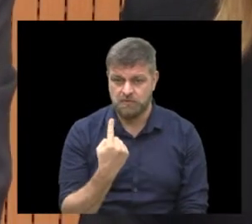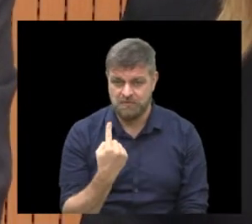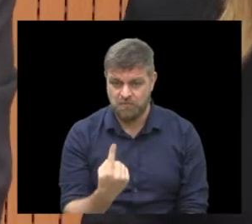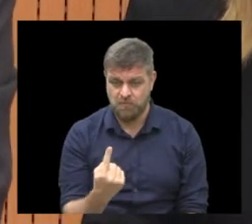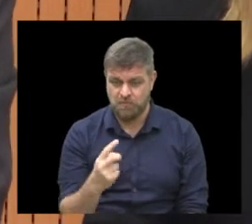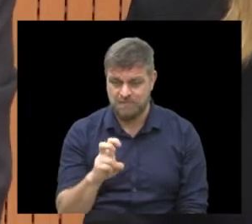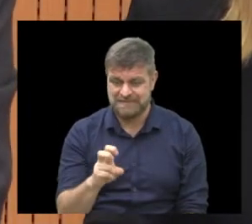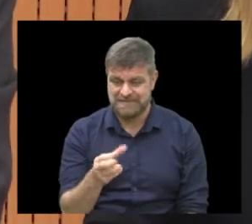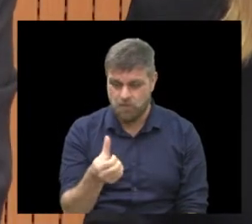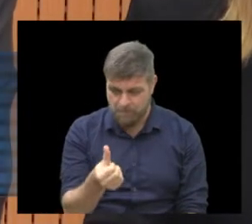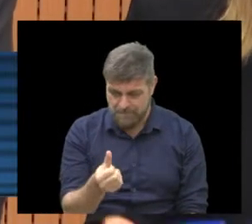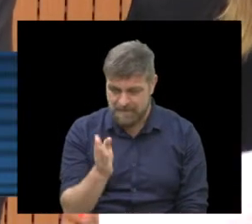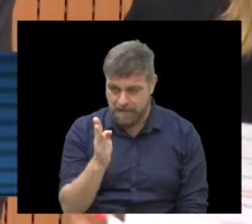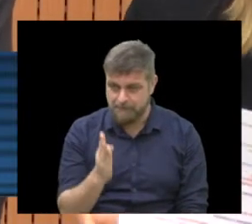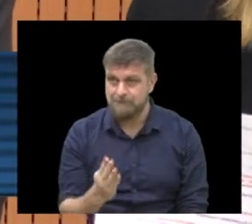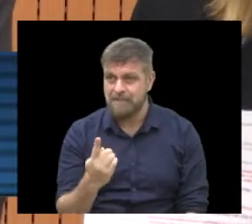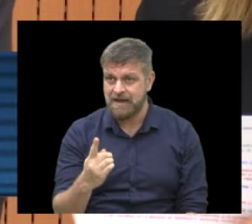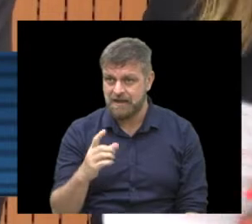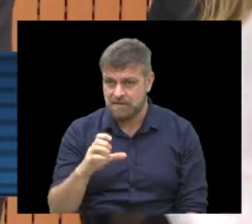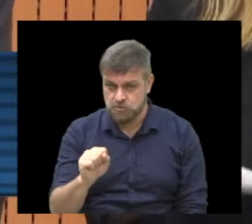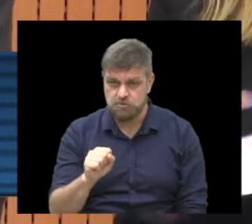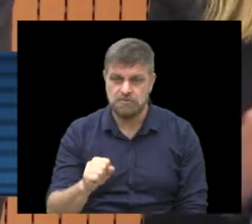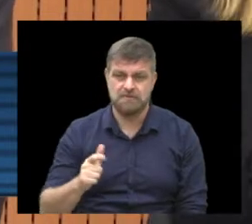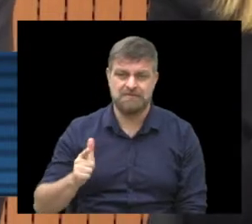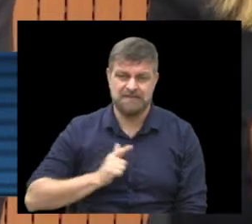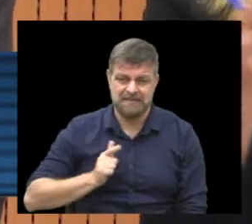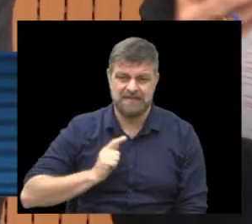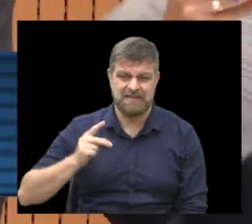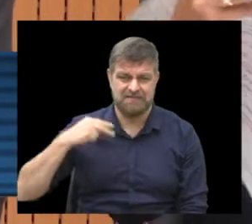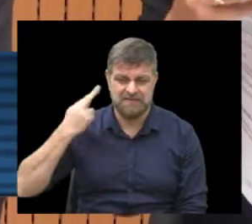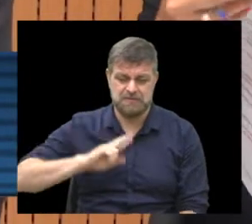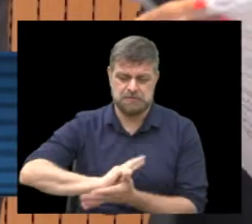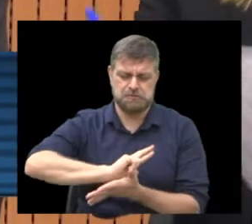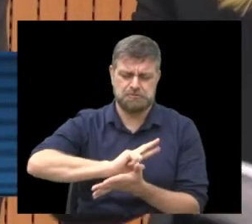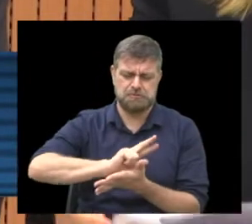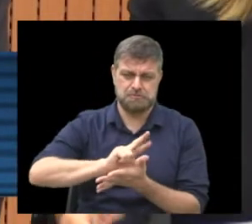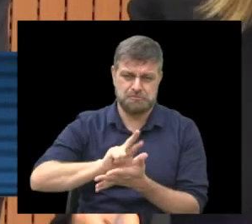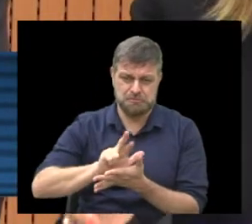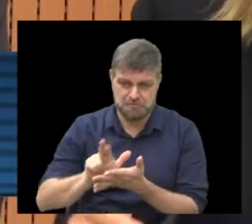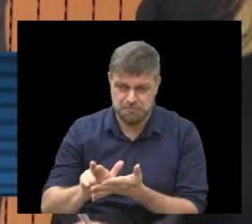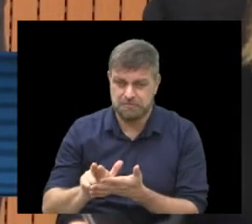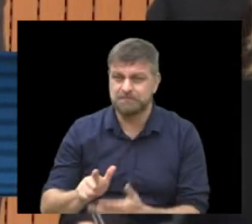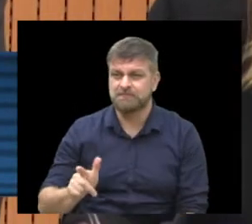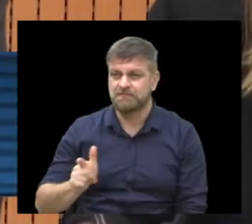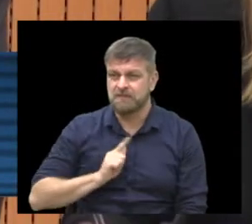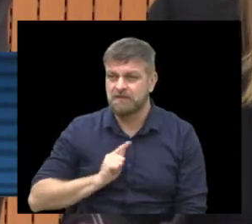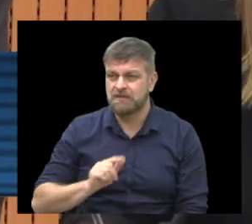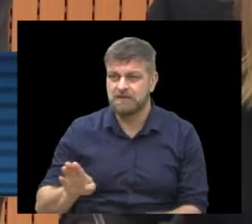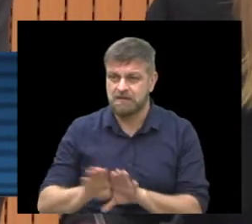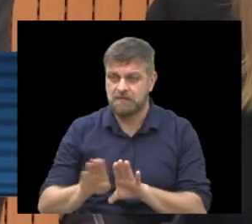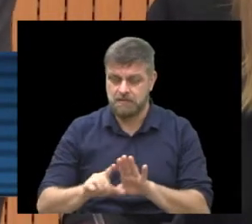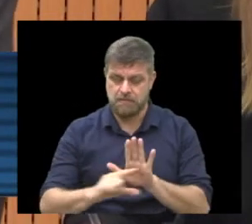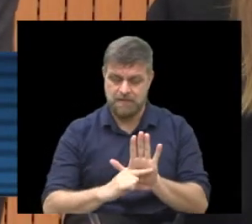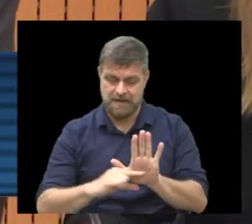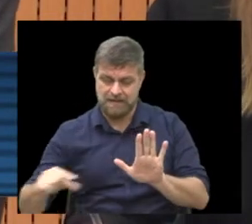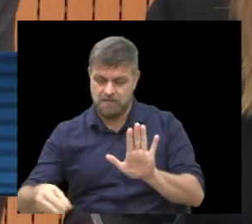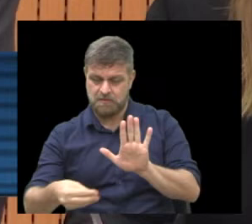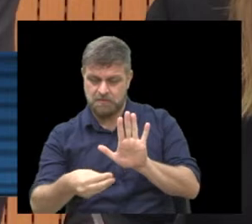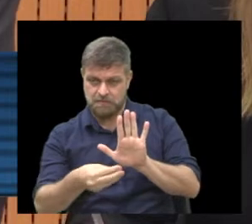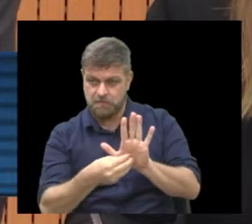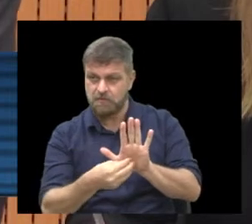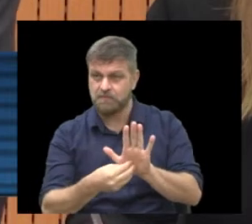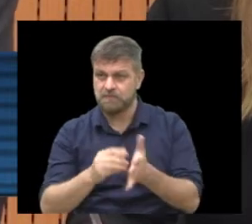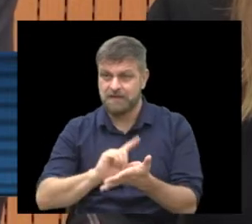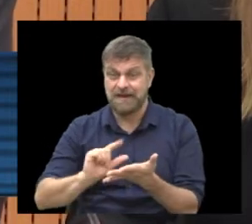senhor vereador Fernando Mendes e outros vereadores, e outros senhores vereadores, que inclui parágrafo 1 no artigo 80 da